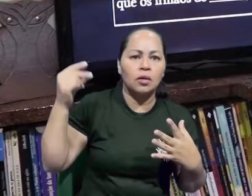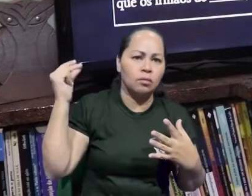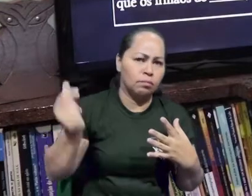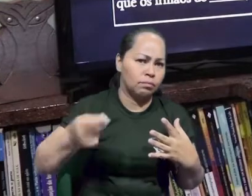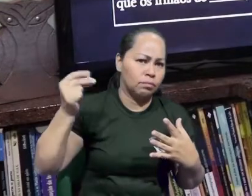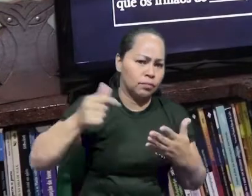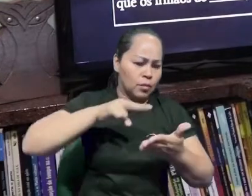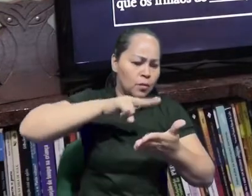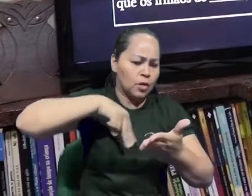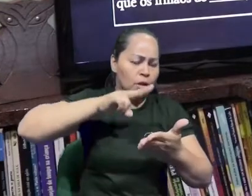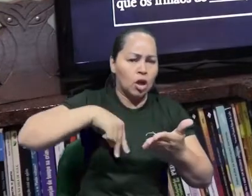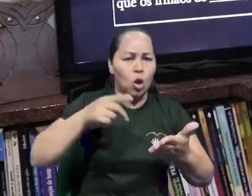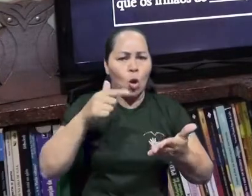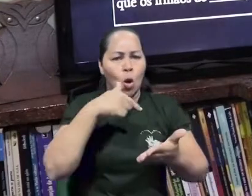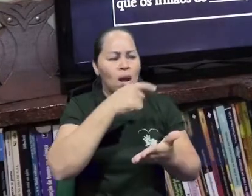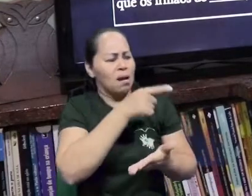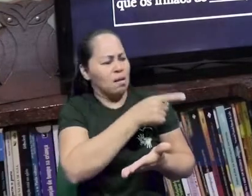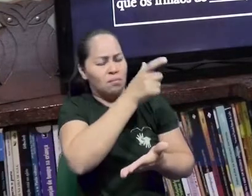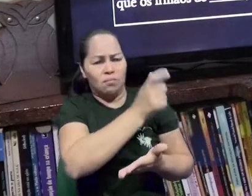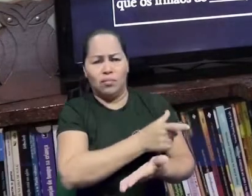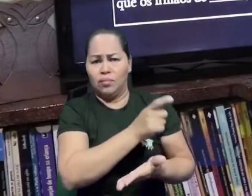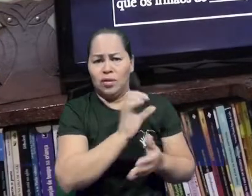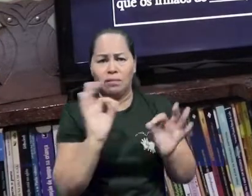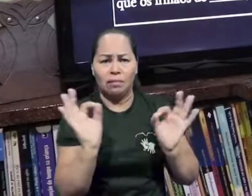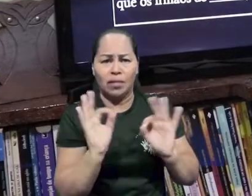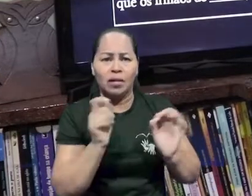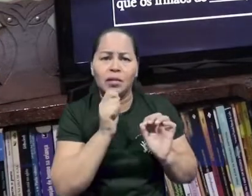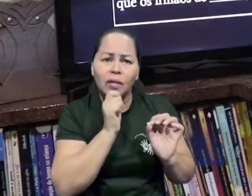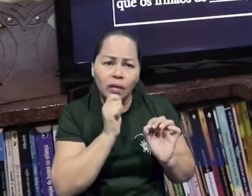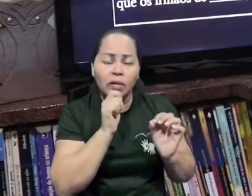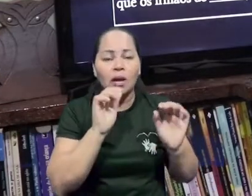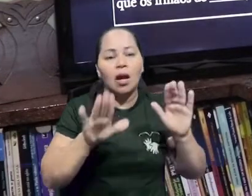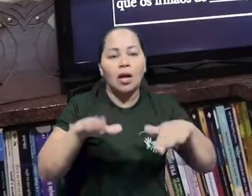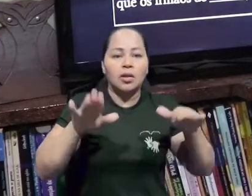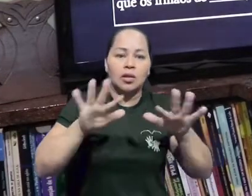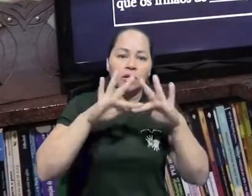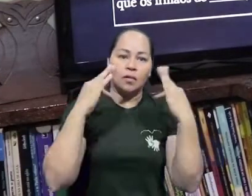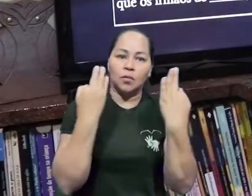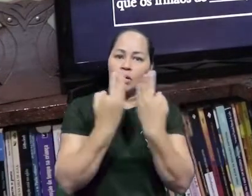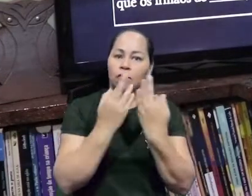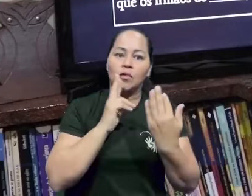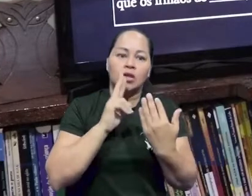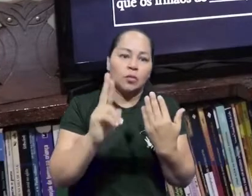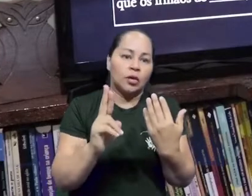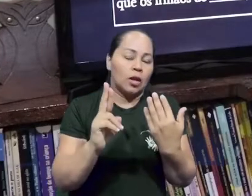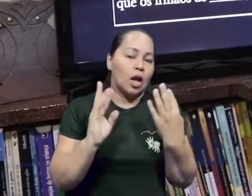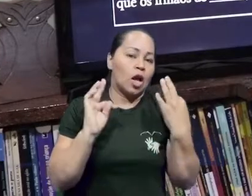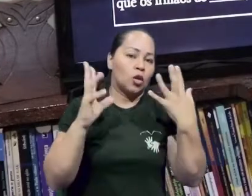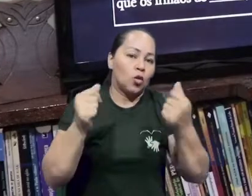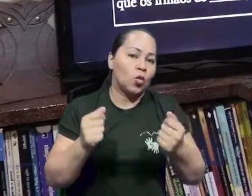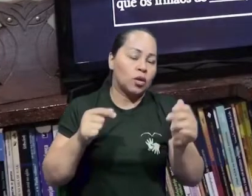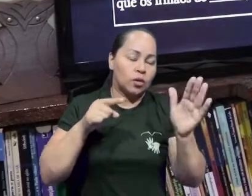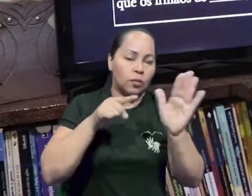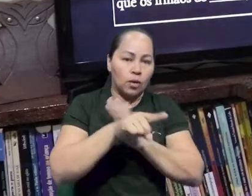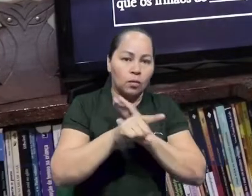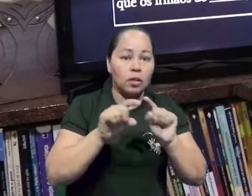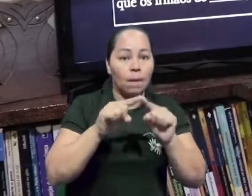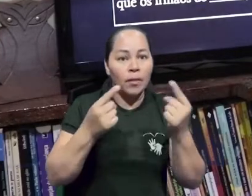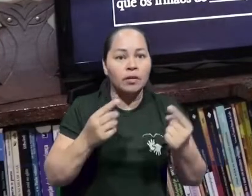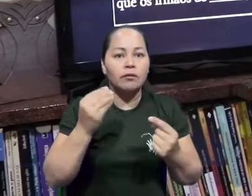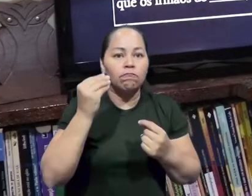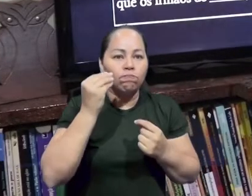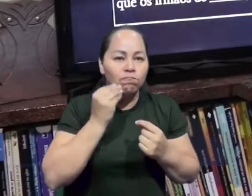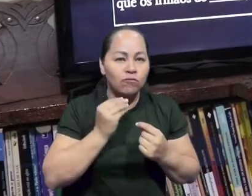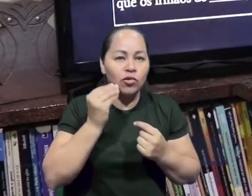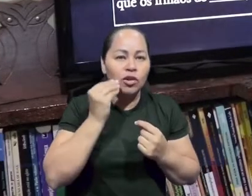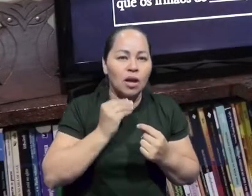faz muito tempo. Algumas famílias não vão responder a todas as nossas perguntas, só que a gente tem que